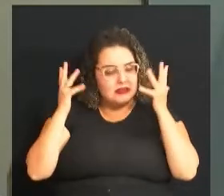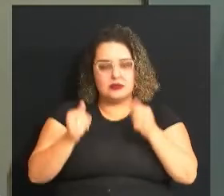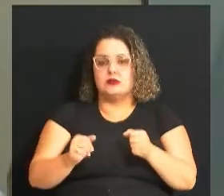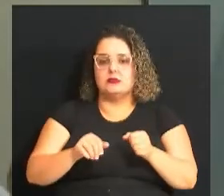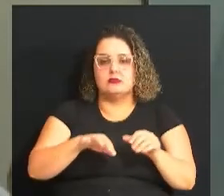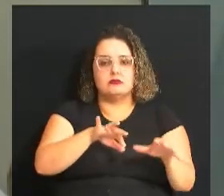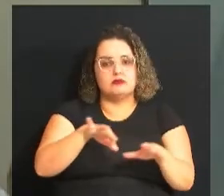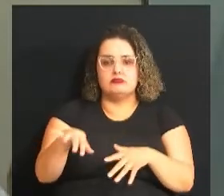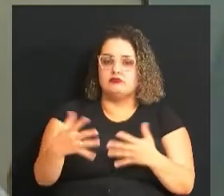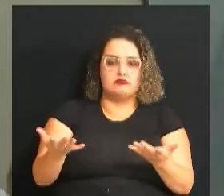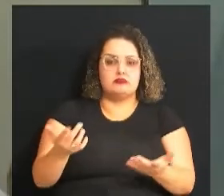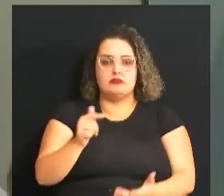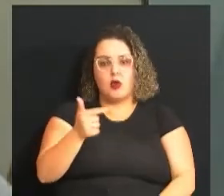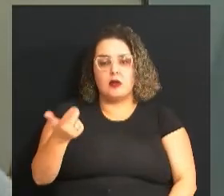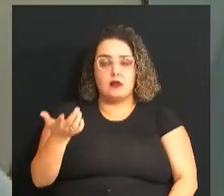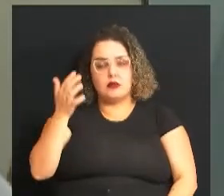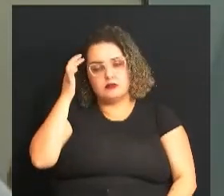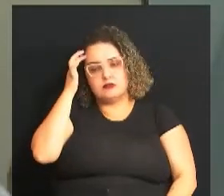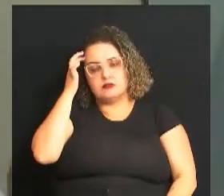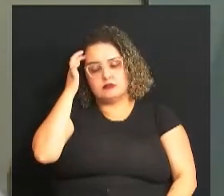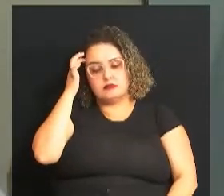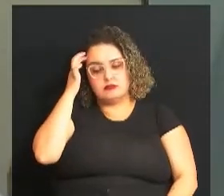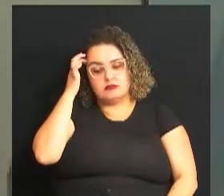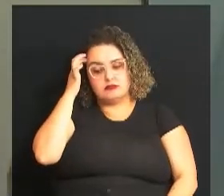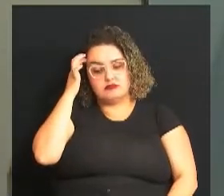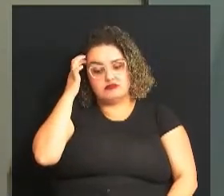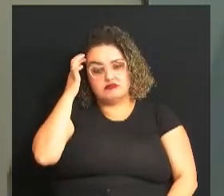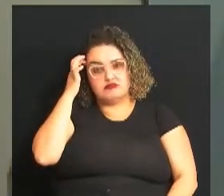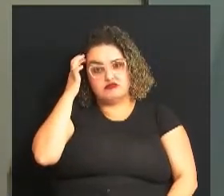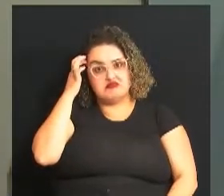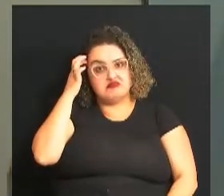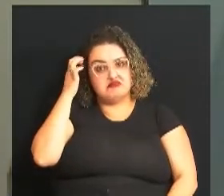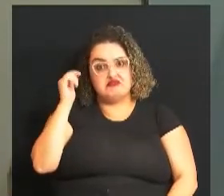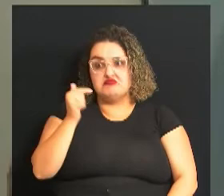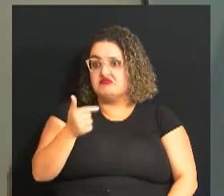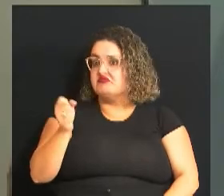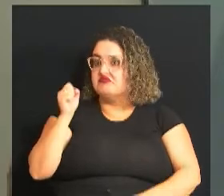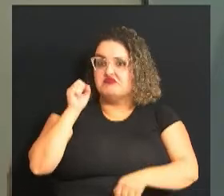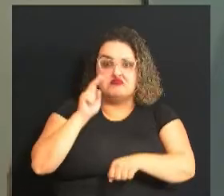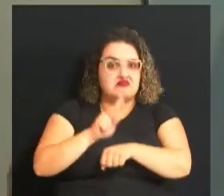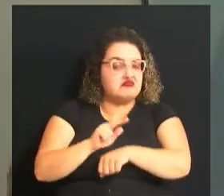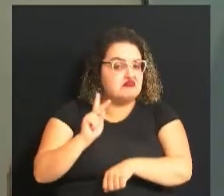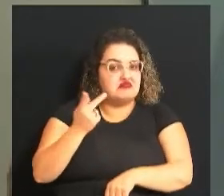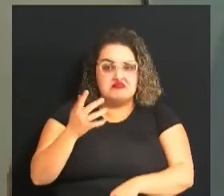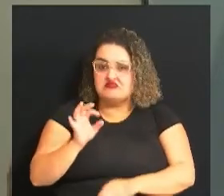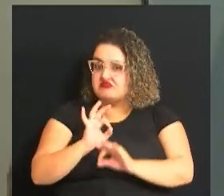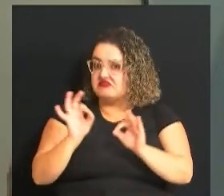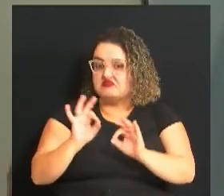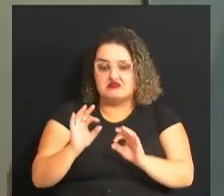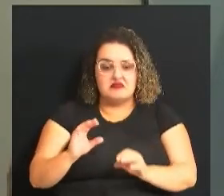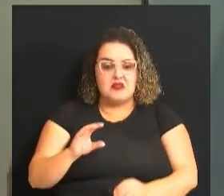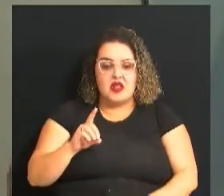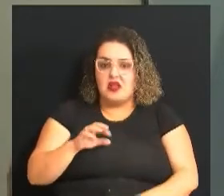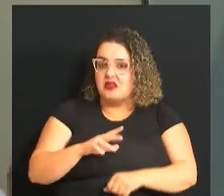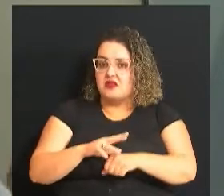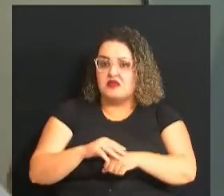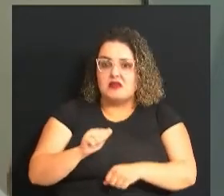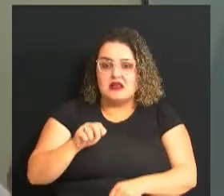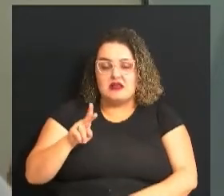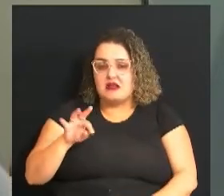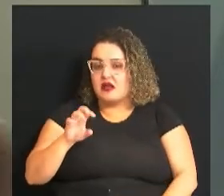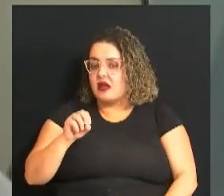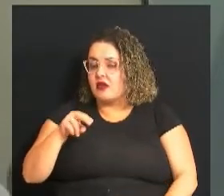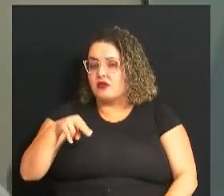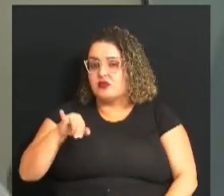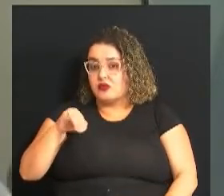excluídas. Então, o paciente não tem nenhuma hepatite viral, nenhuma doença autoimune, nada do que a gente conversou. O